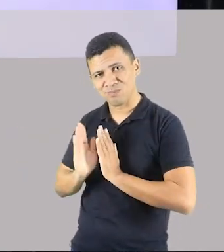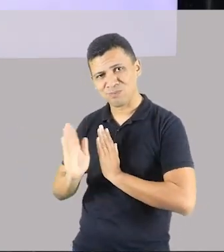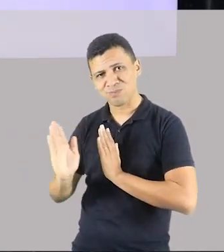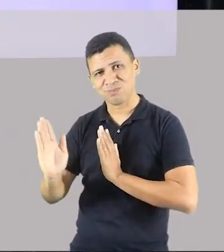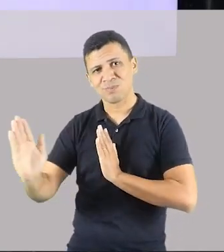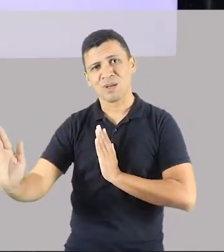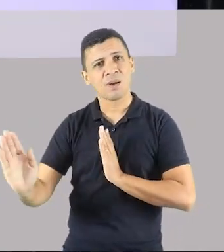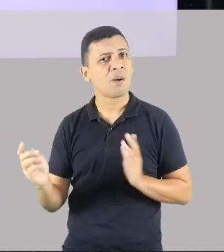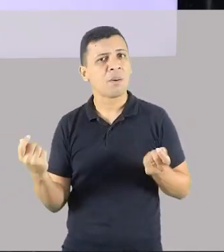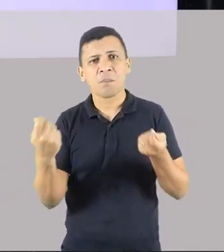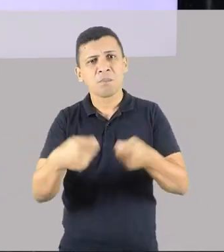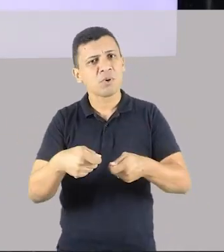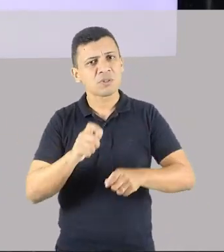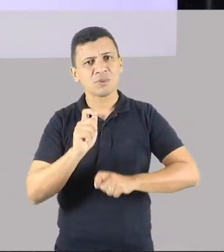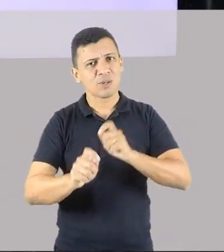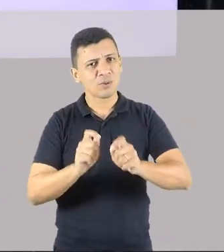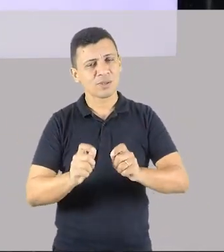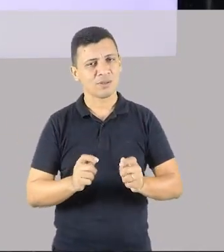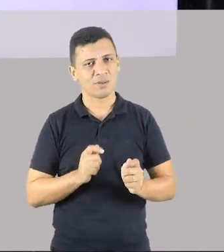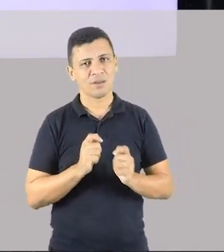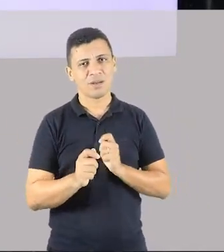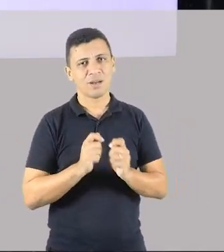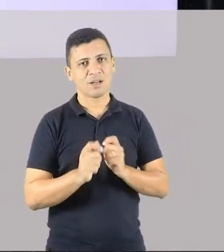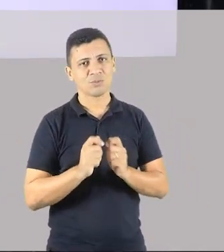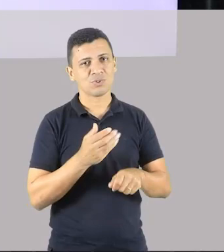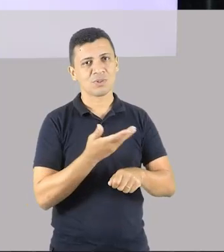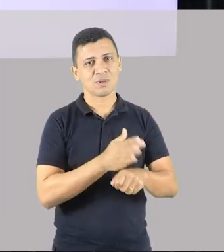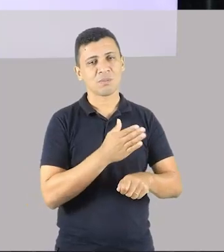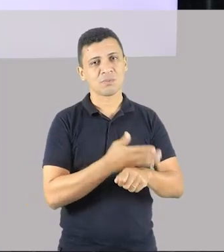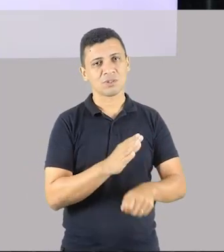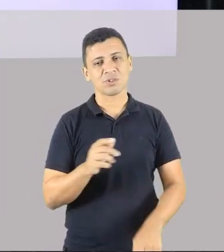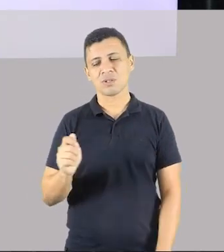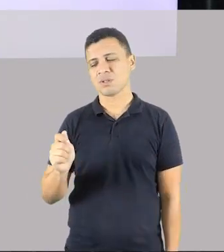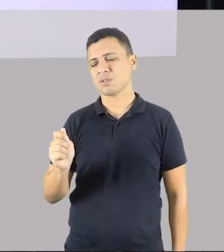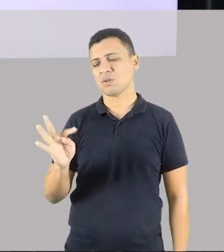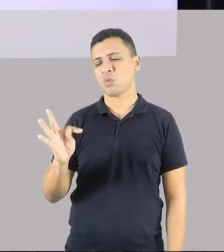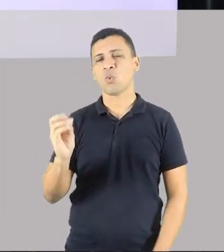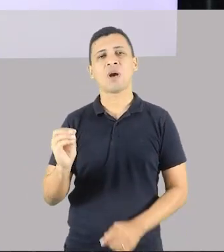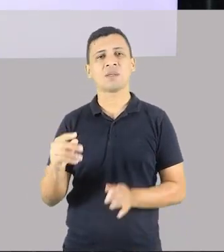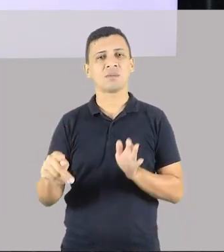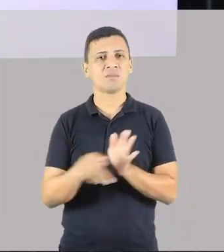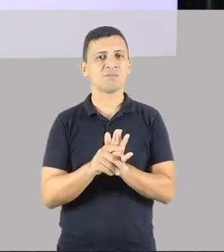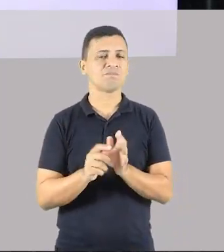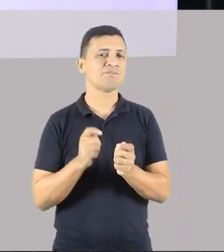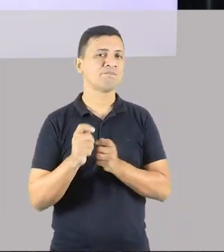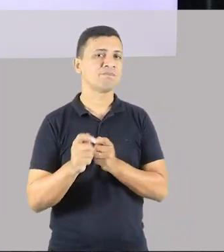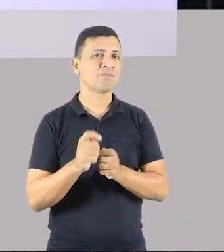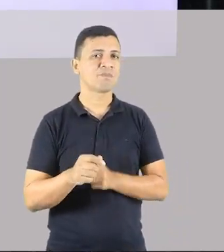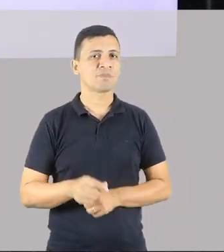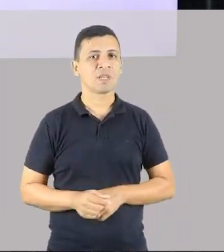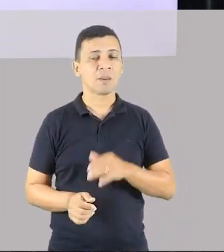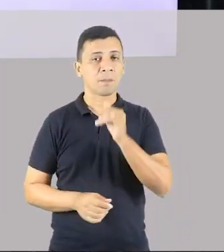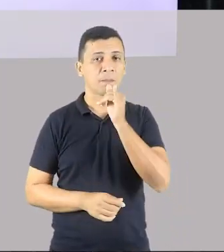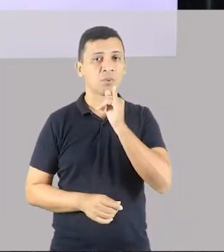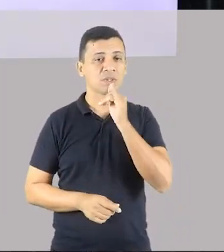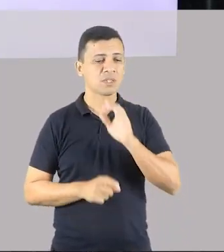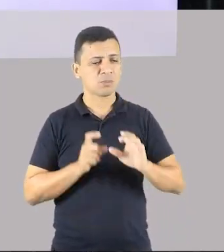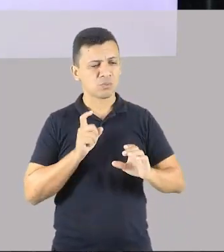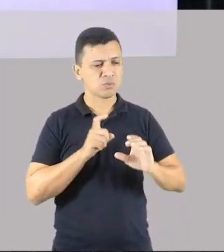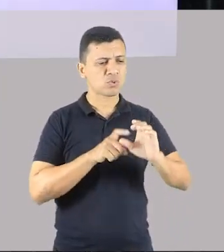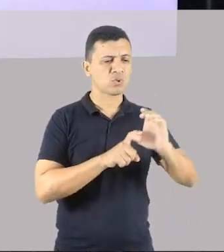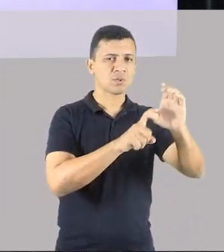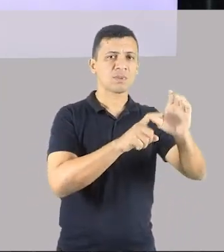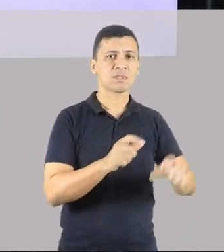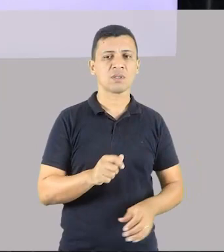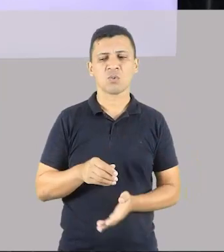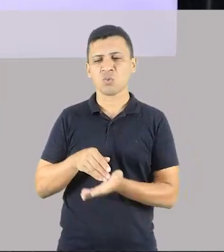de possibilitar à administração a prática de um ato administrativo. Por exemplo, um ato de suspensão, um ato